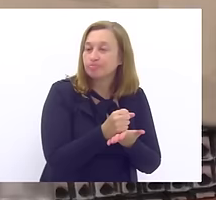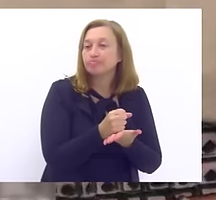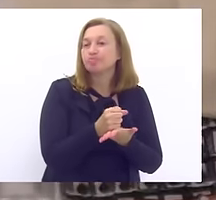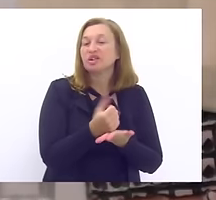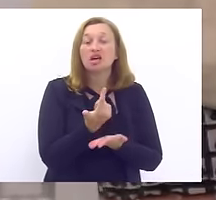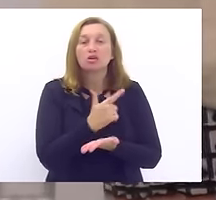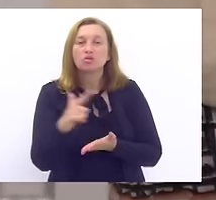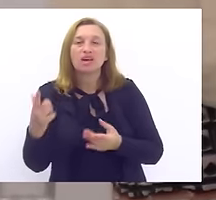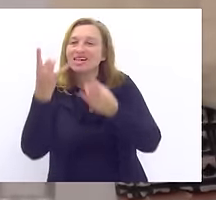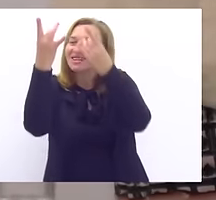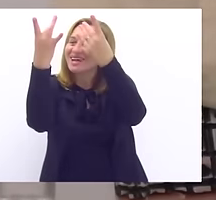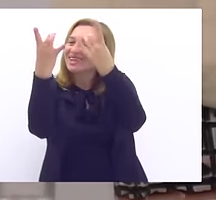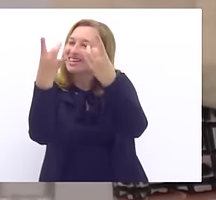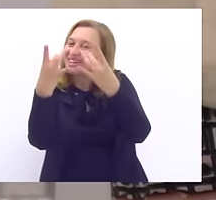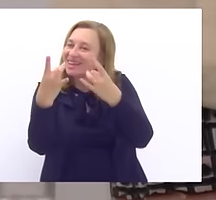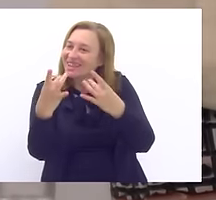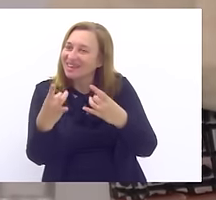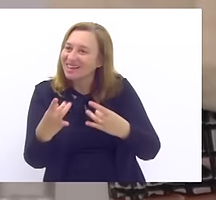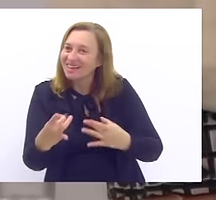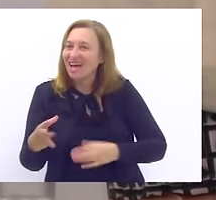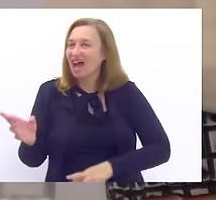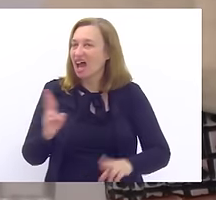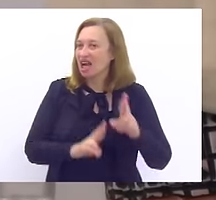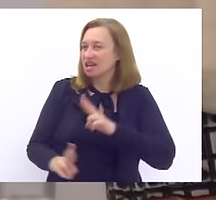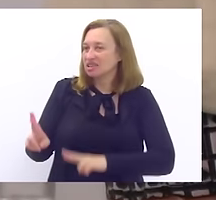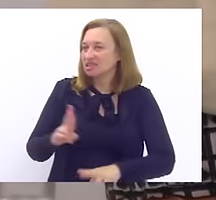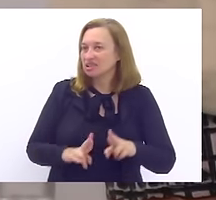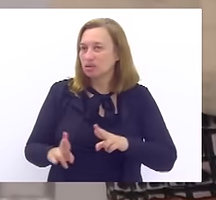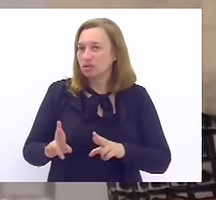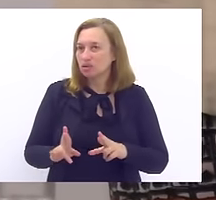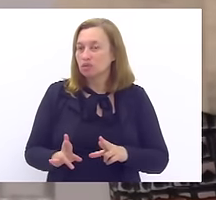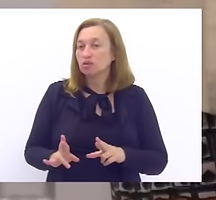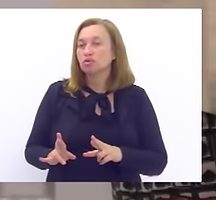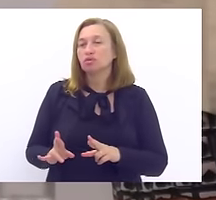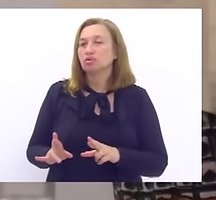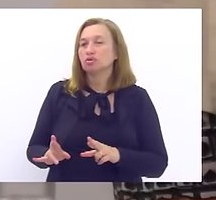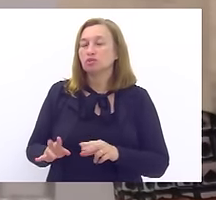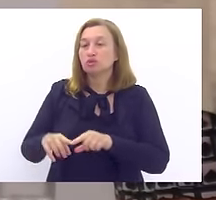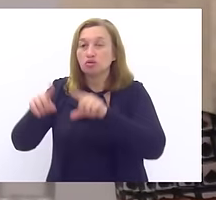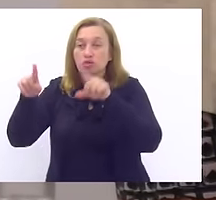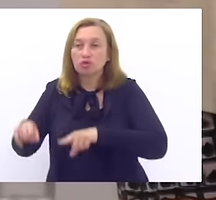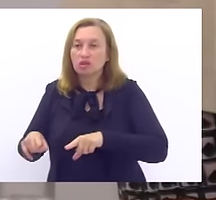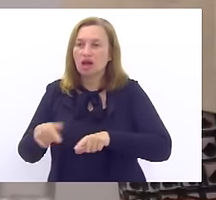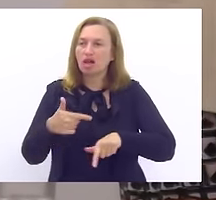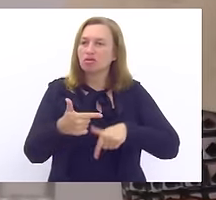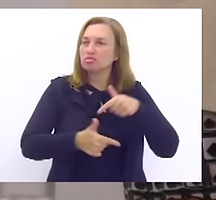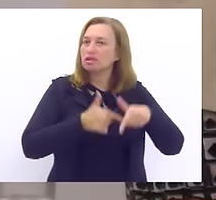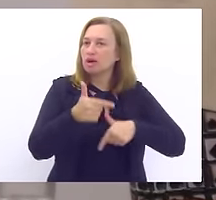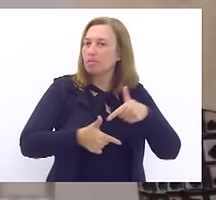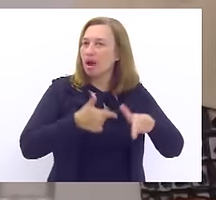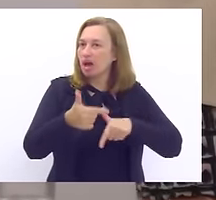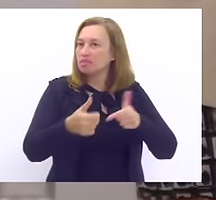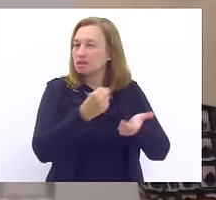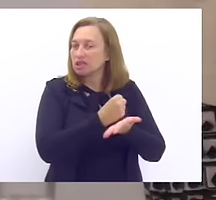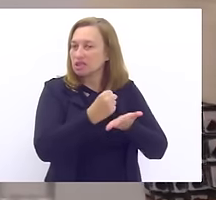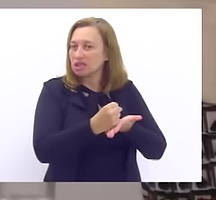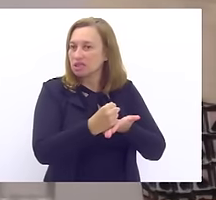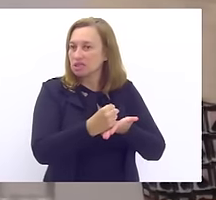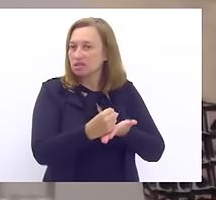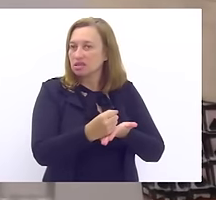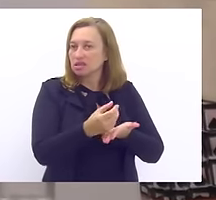não há clareza sobre a relação trabalhista com as pessoas que estão na rua